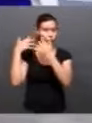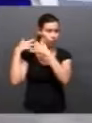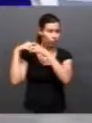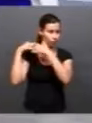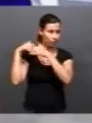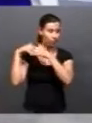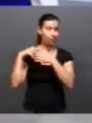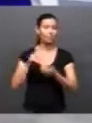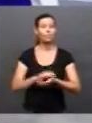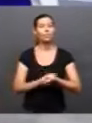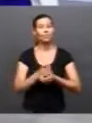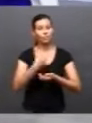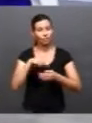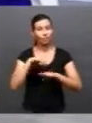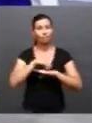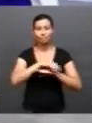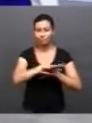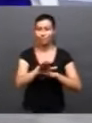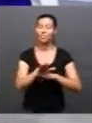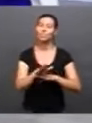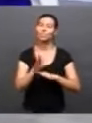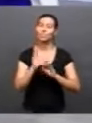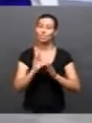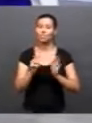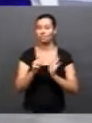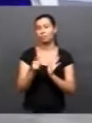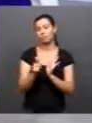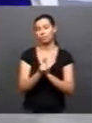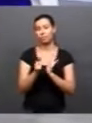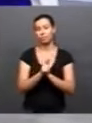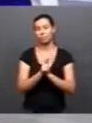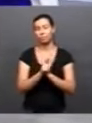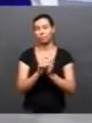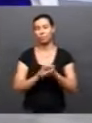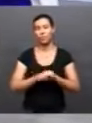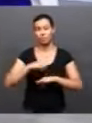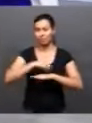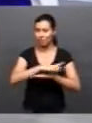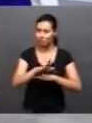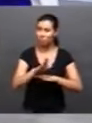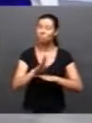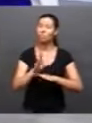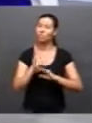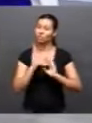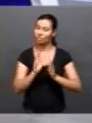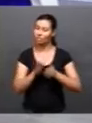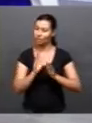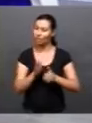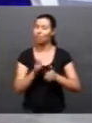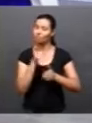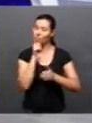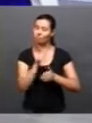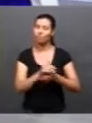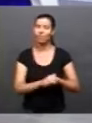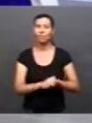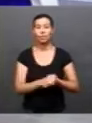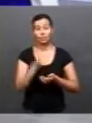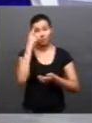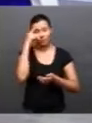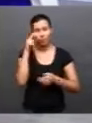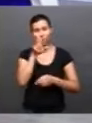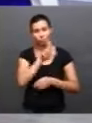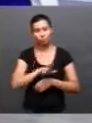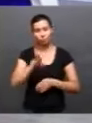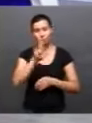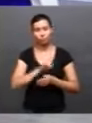que vem aí dos divulgadores da ciência e dos jornalistas, já, né? Já está dando. Divulga, já está dando algum resultado aqui em Minas Gerais, aqui em Uberlândia, né? Como é que